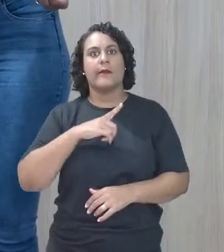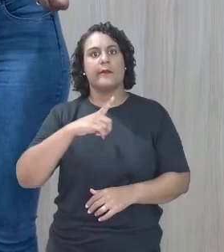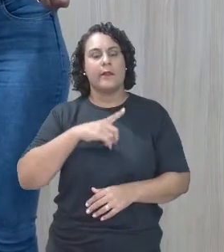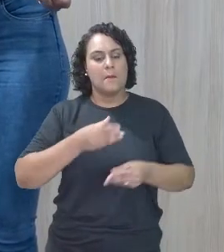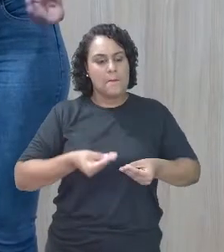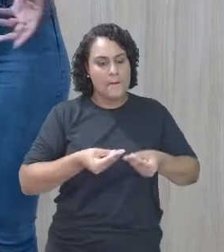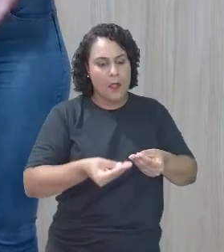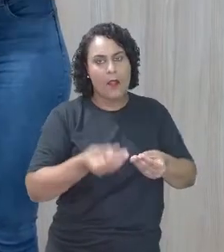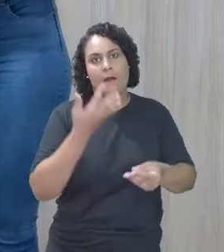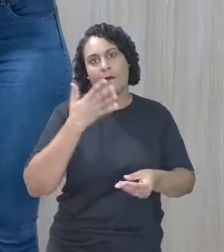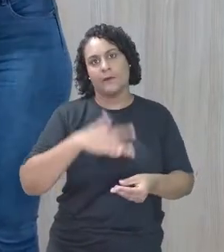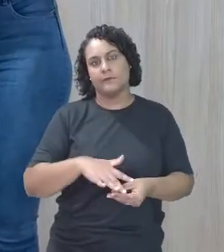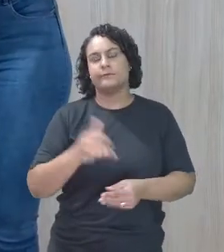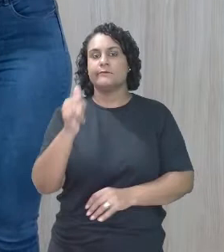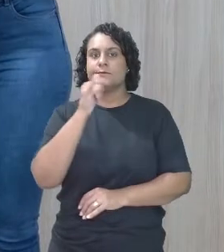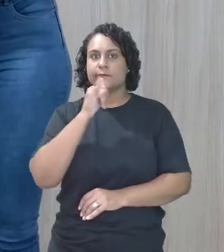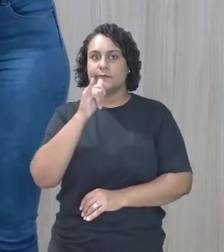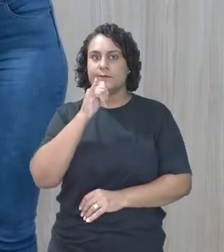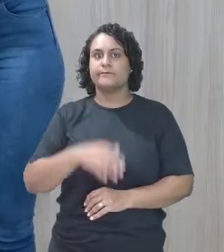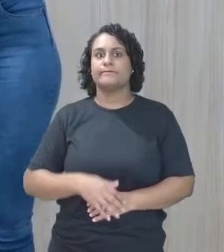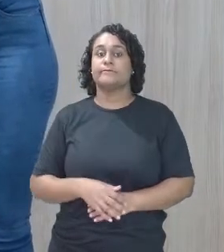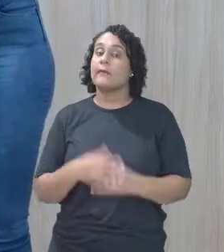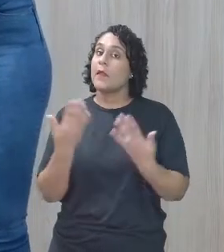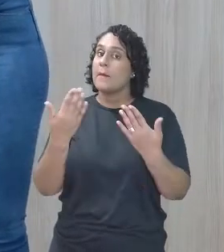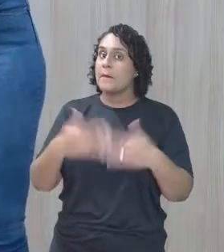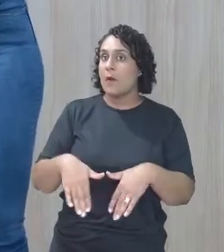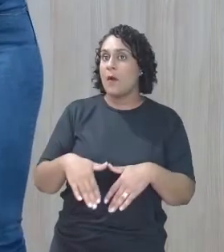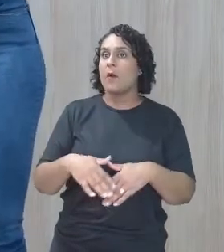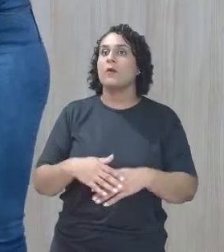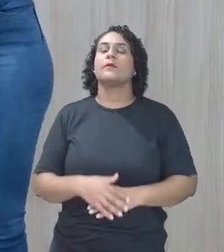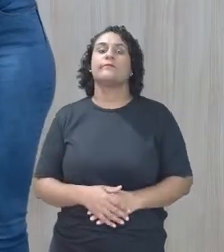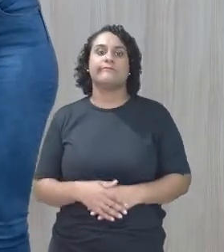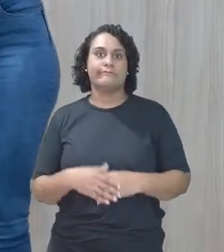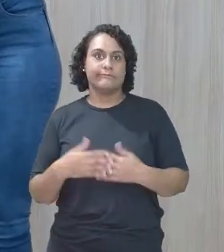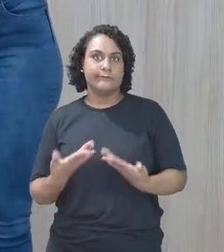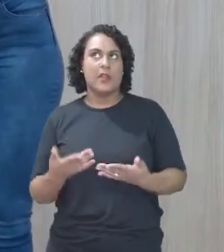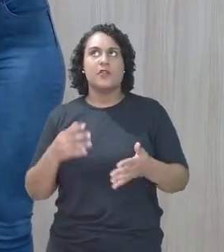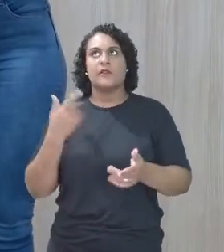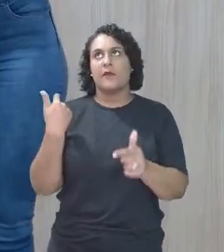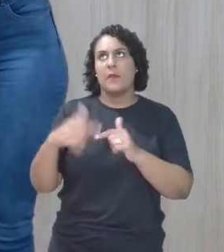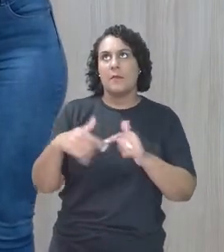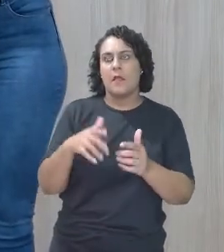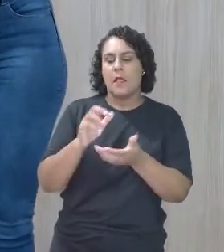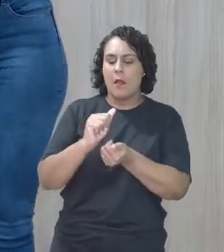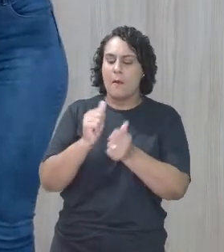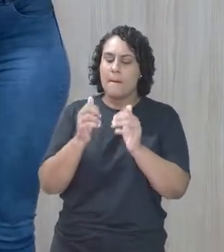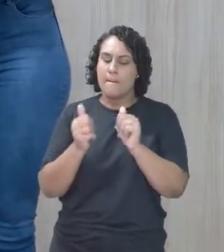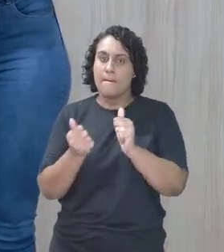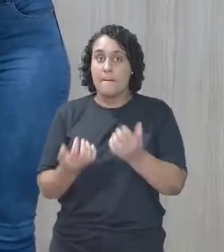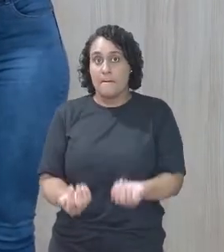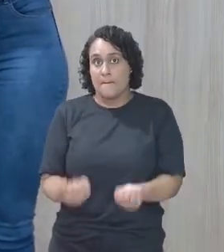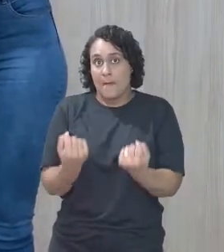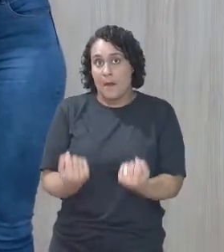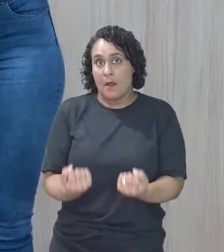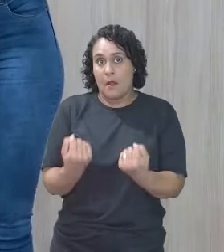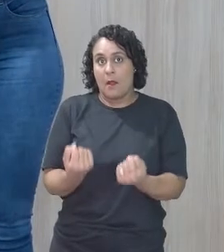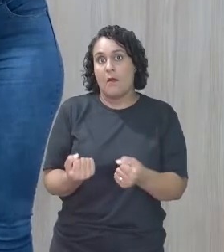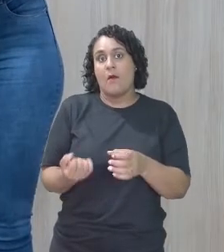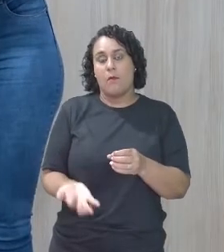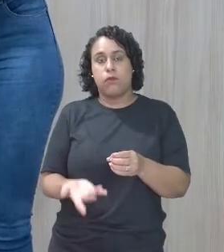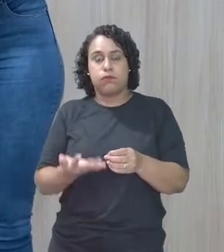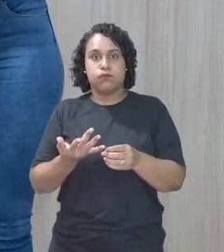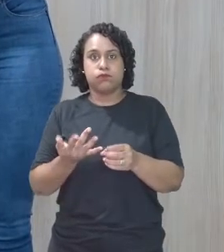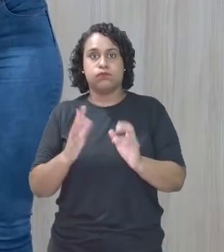para o estudante, né? Por exemplo, nas provas piagetianas, quando a gente vai trabalhar massa, volume, né? Todas aquelas coisas que a